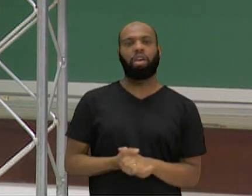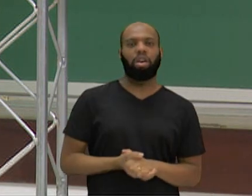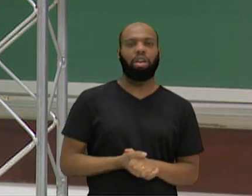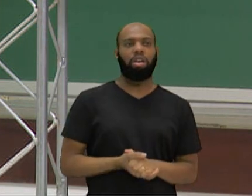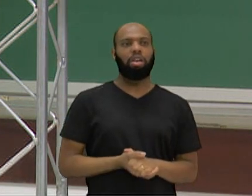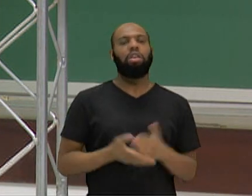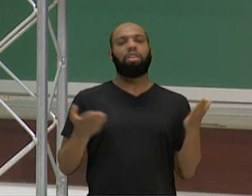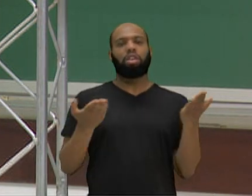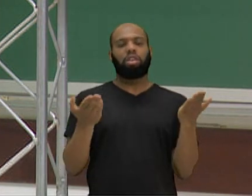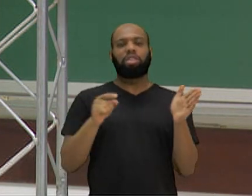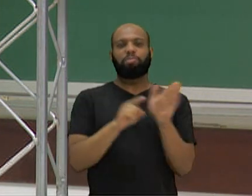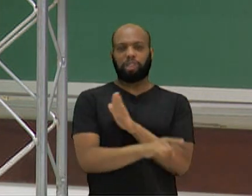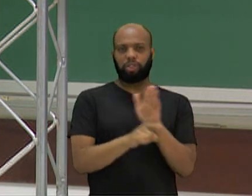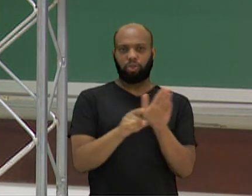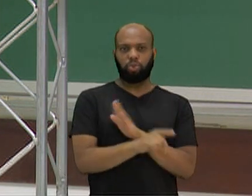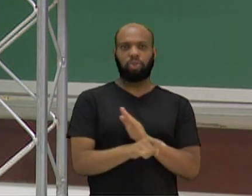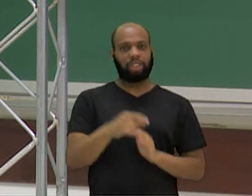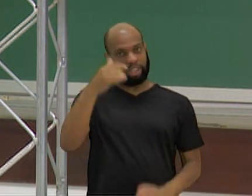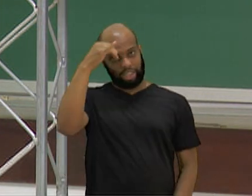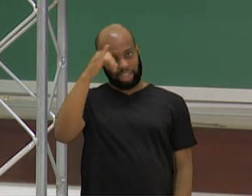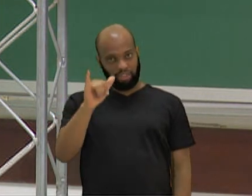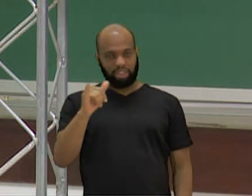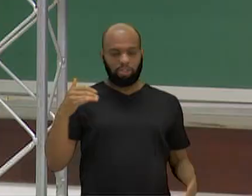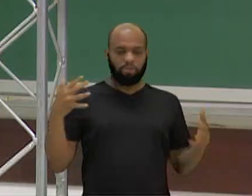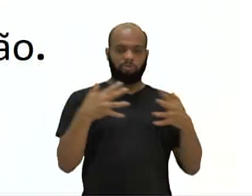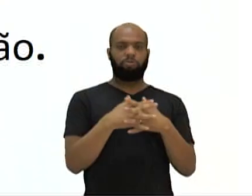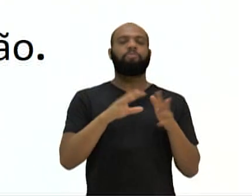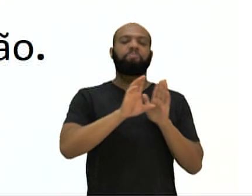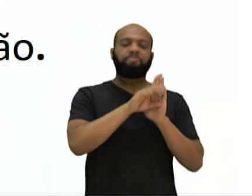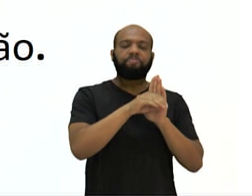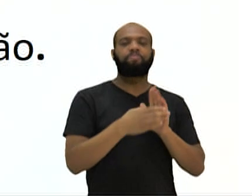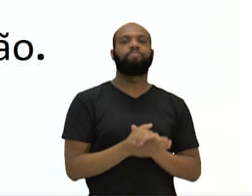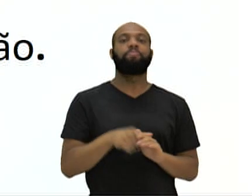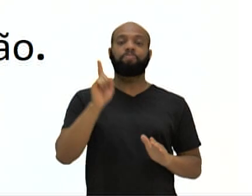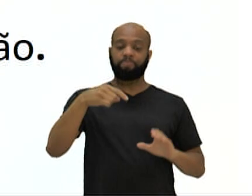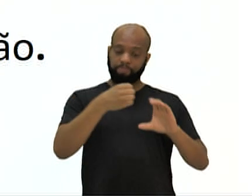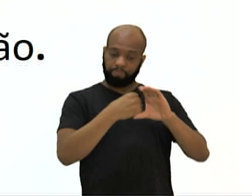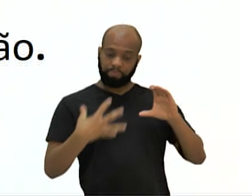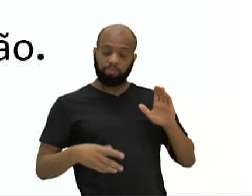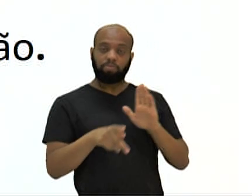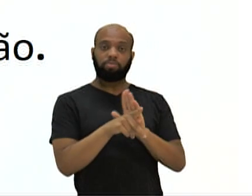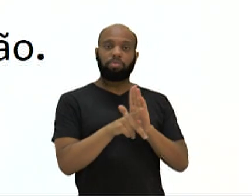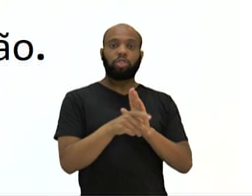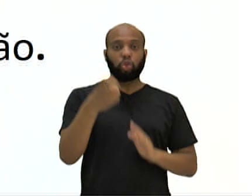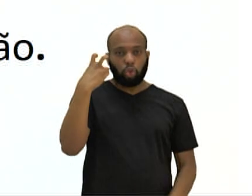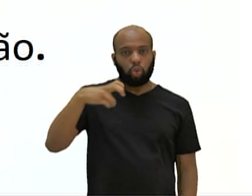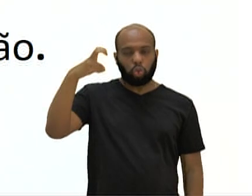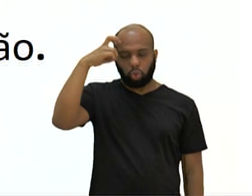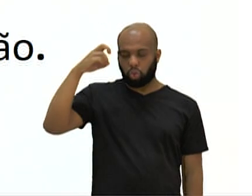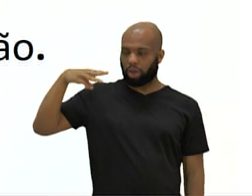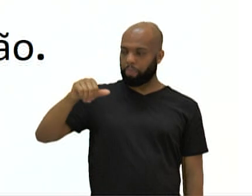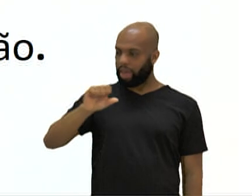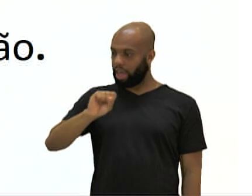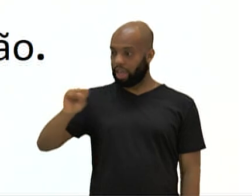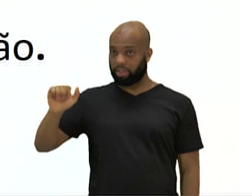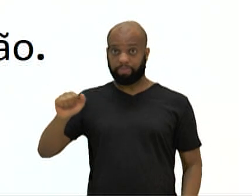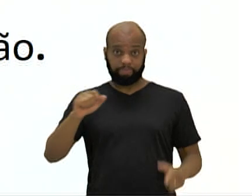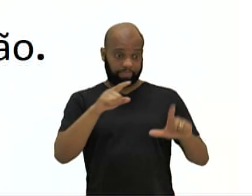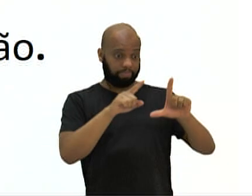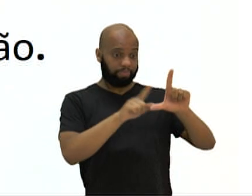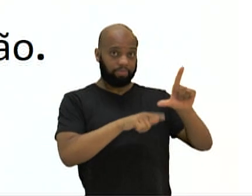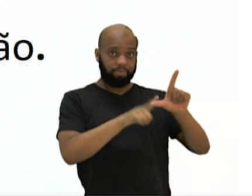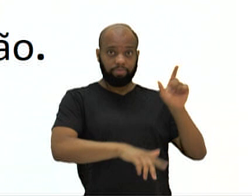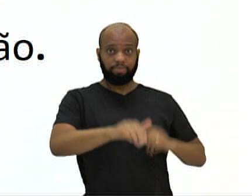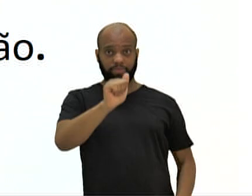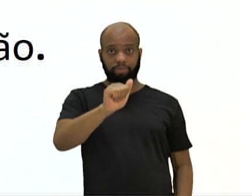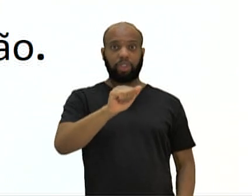de quiz aqui, para vocês não confundirem os conceitos. São características da cultura de massa. Letra A, práticas,